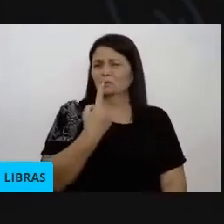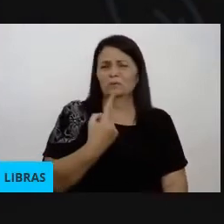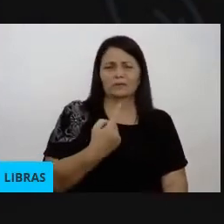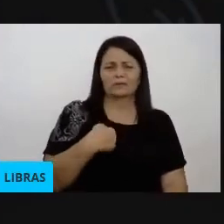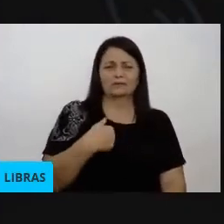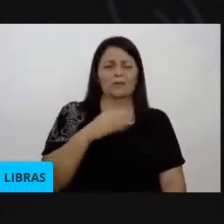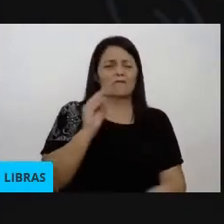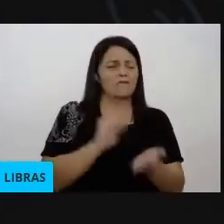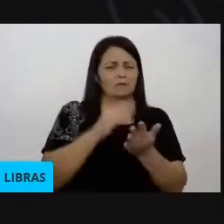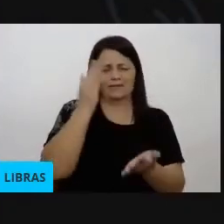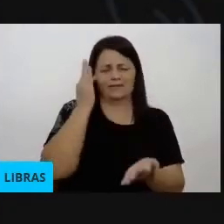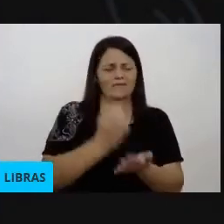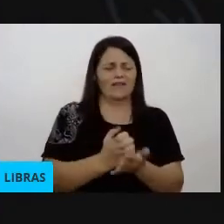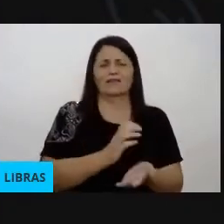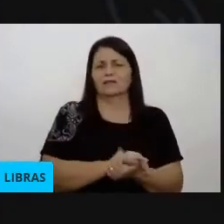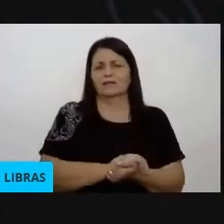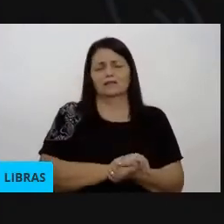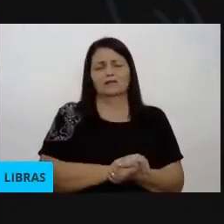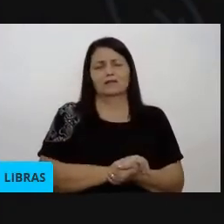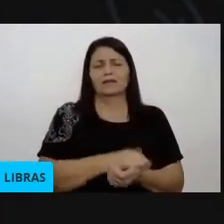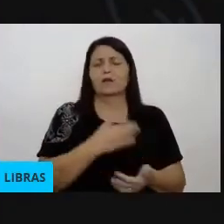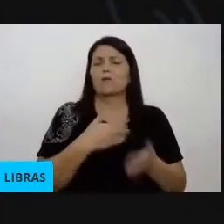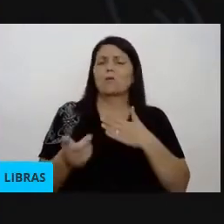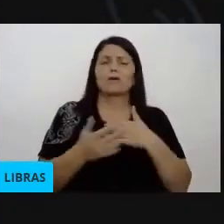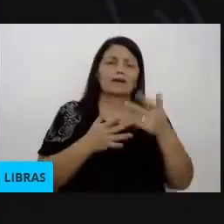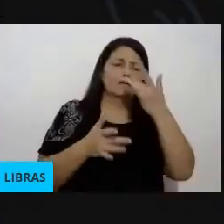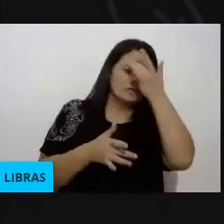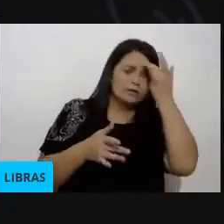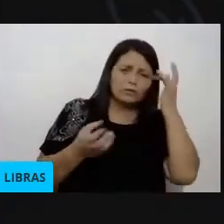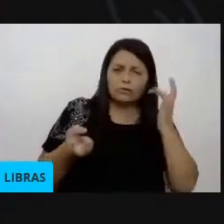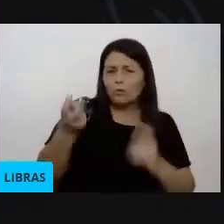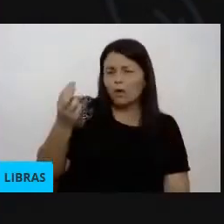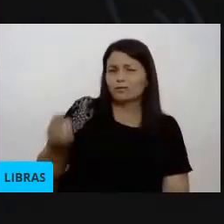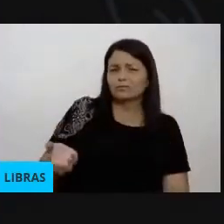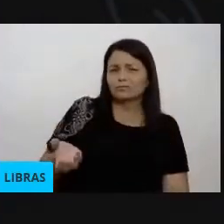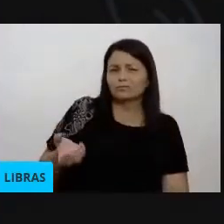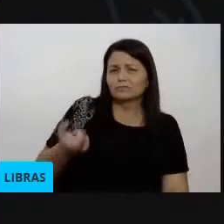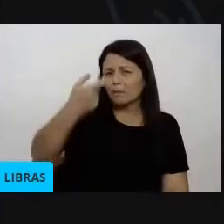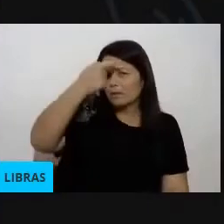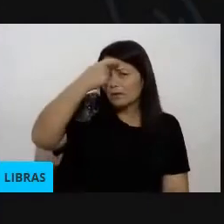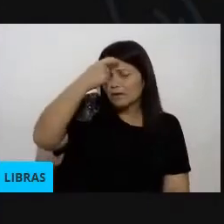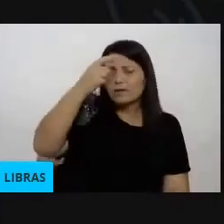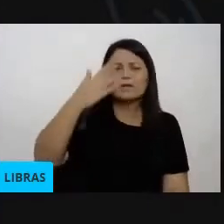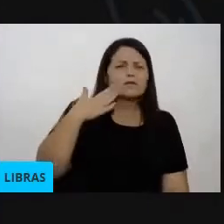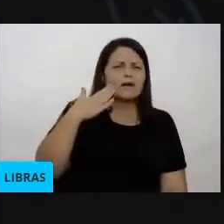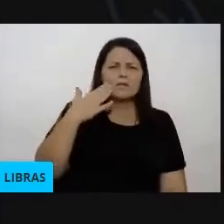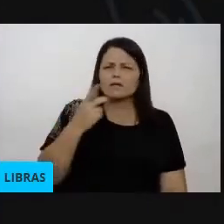fé. Porque qualquer pessoa consciente disso sabe que isso não é uma mentira.